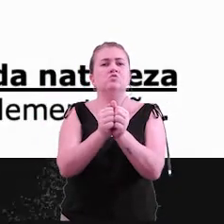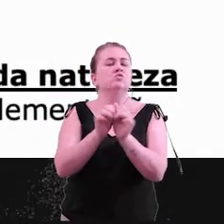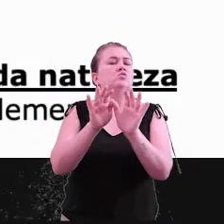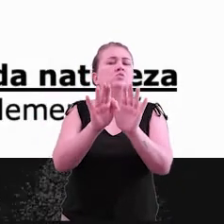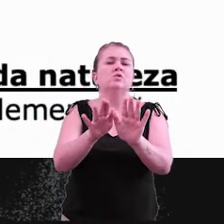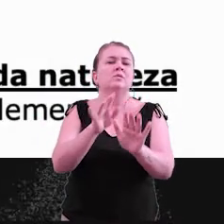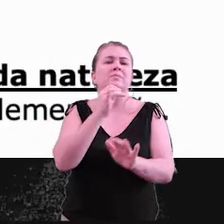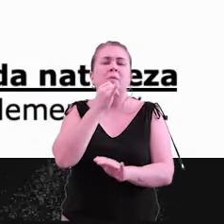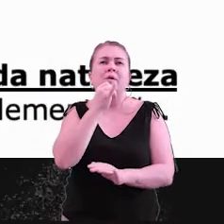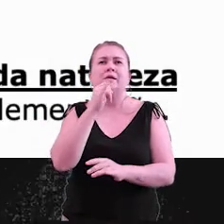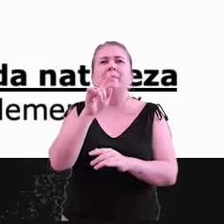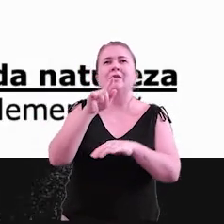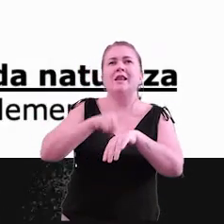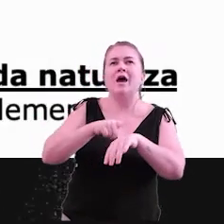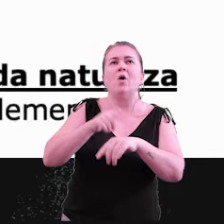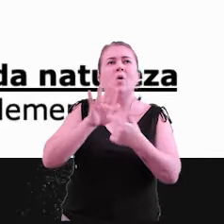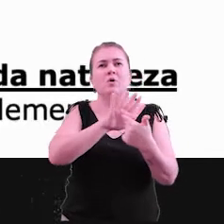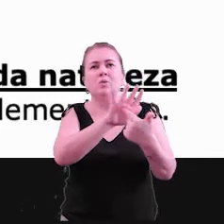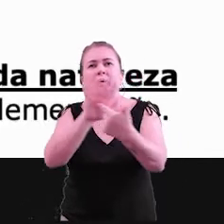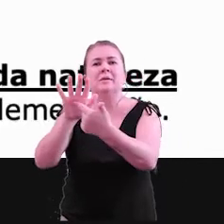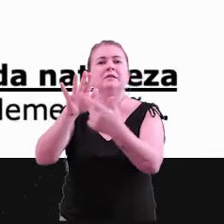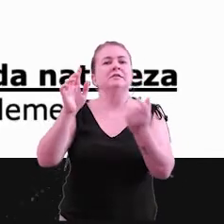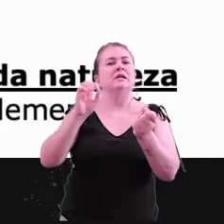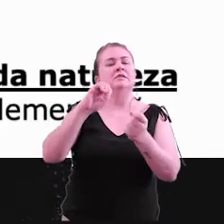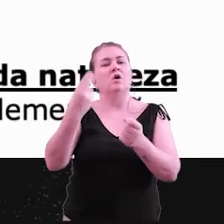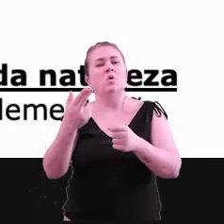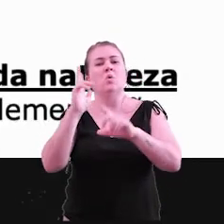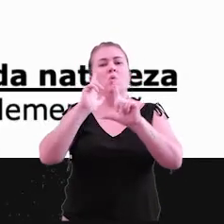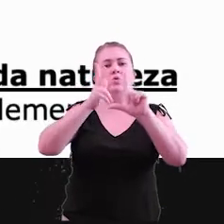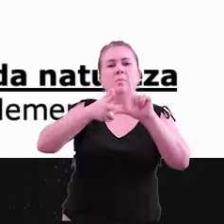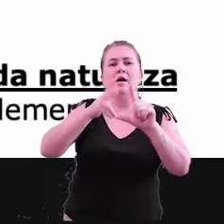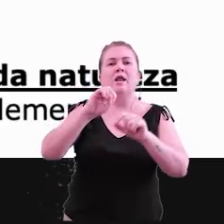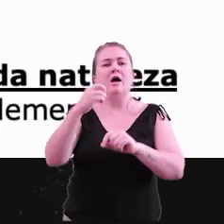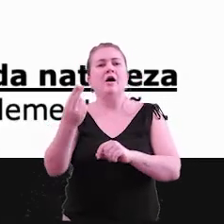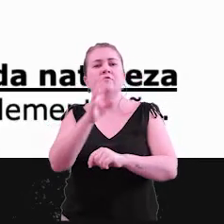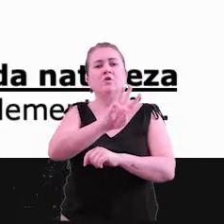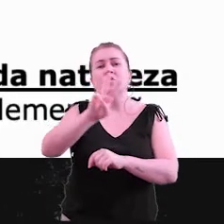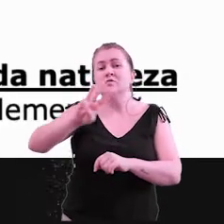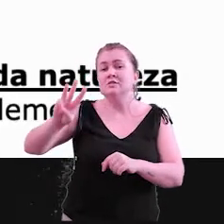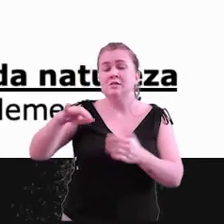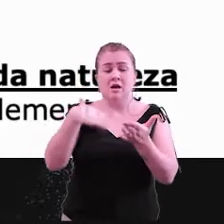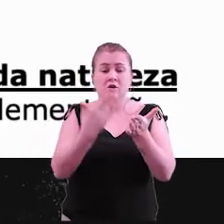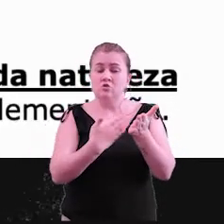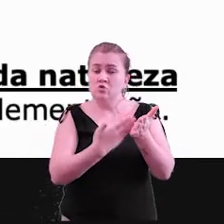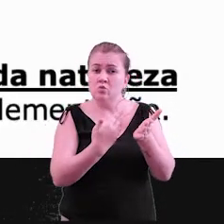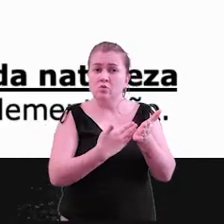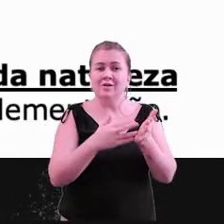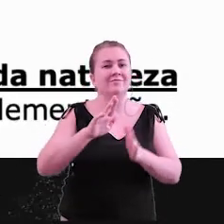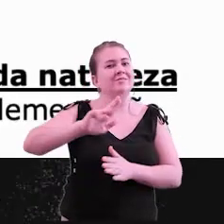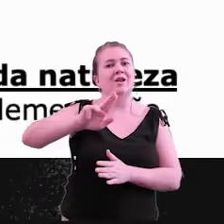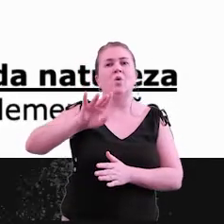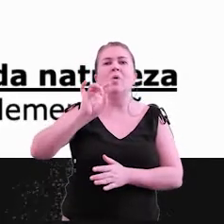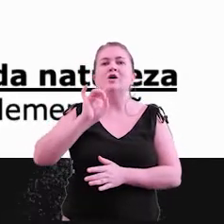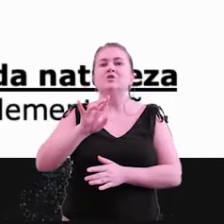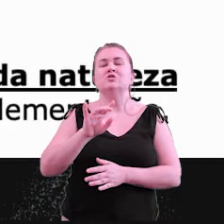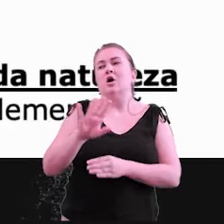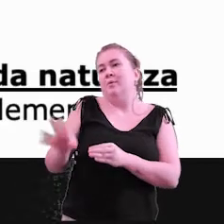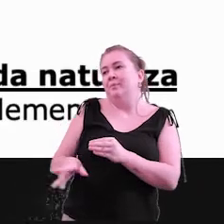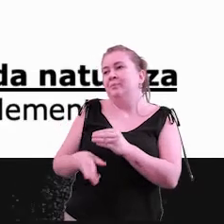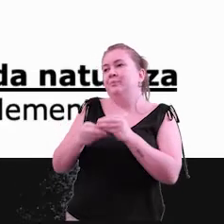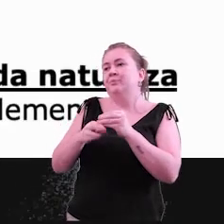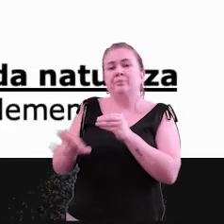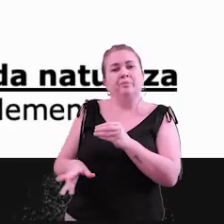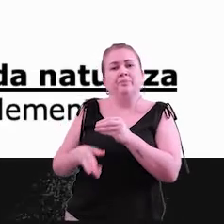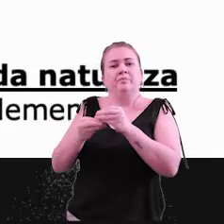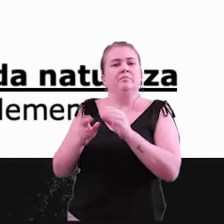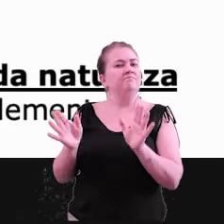seja ele uma exposição, uma live, um site, um livro, mas não apenas uma implementação,